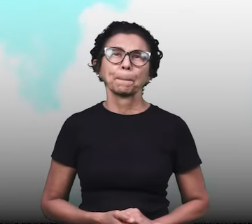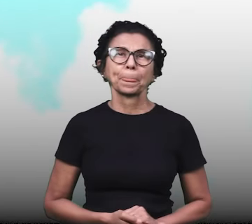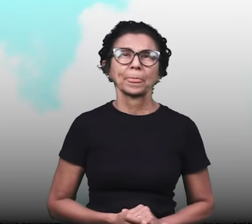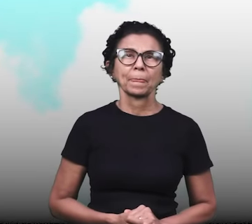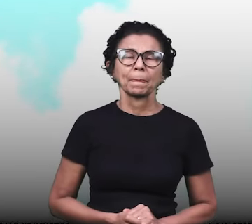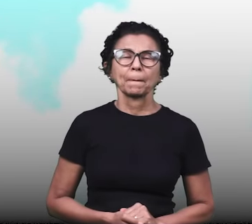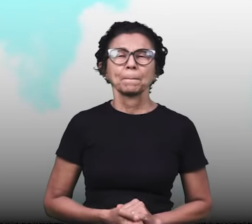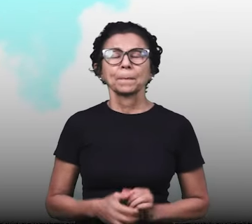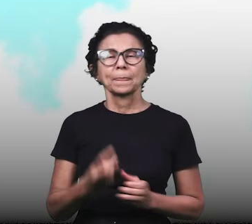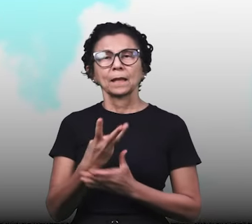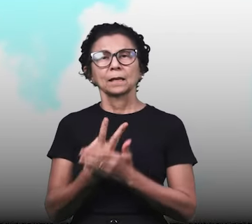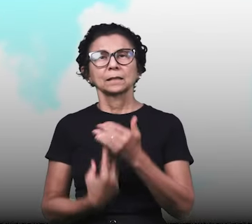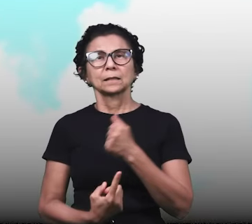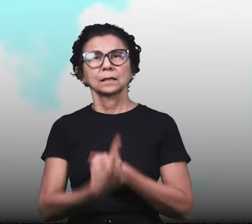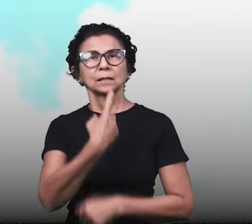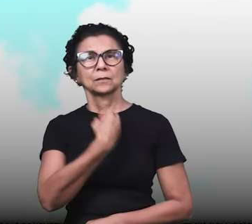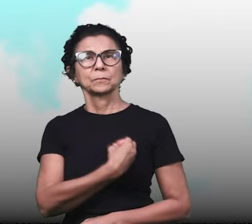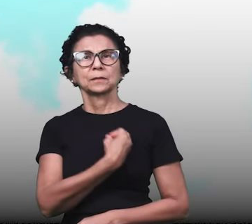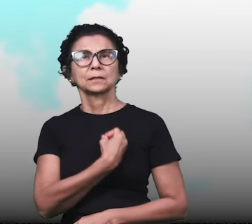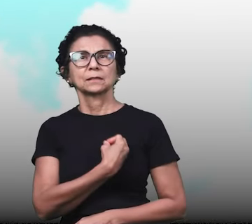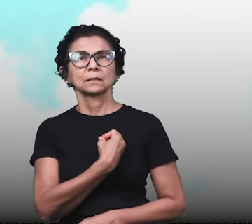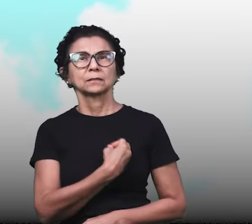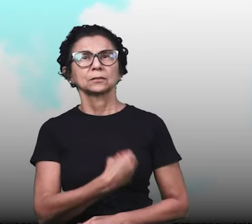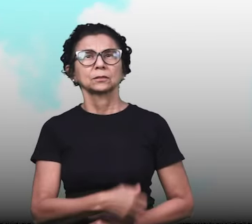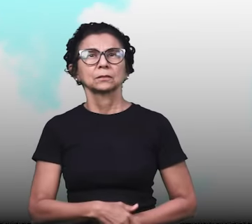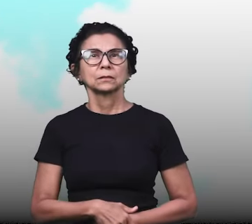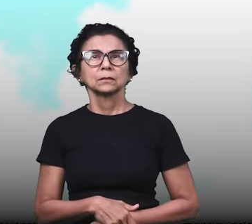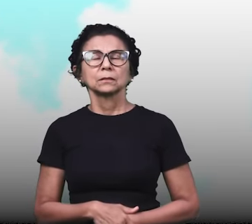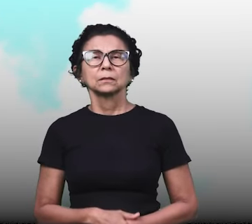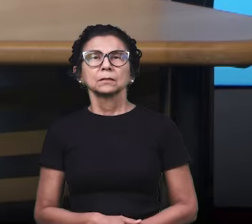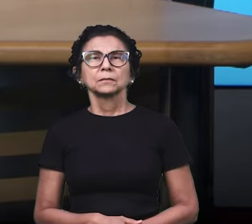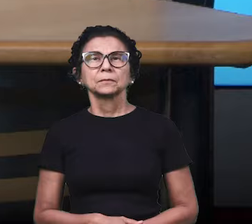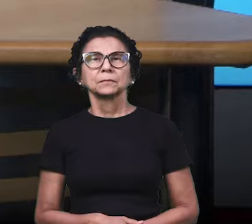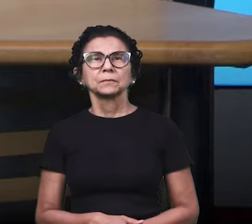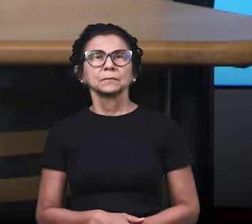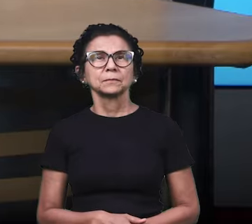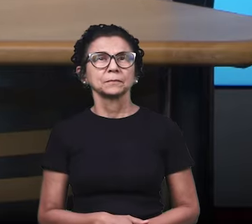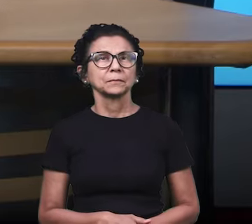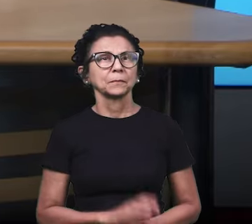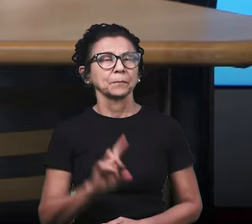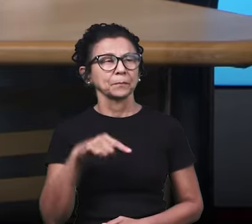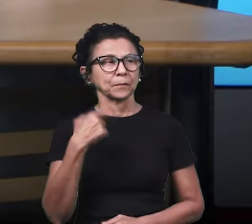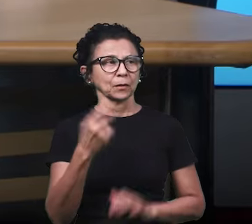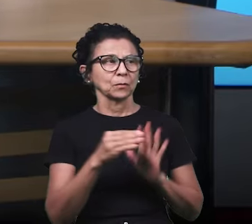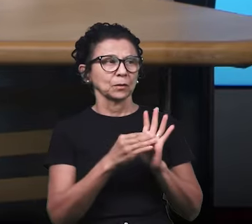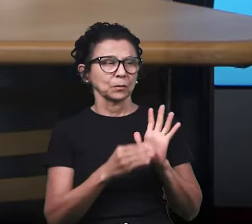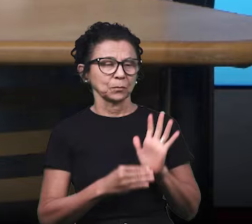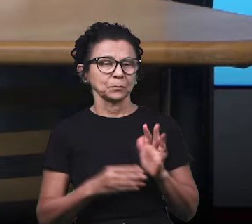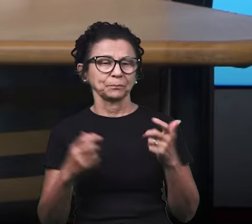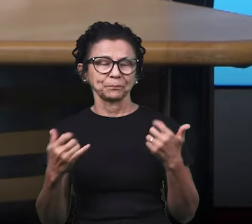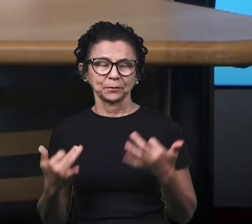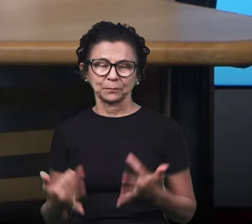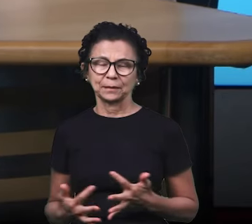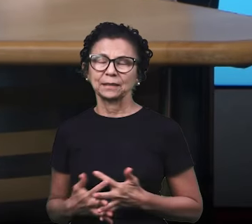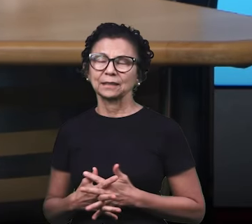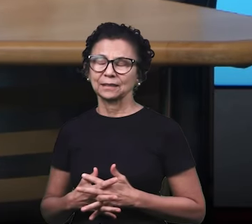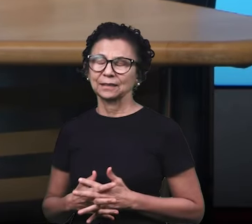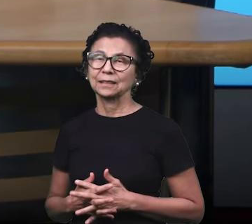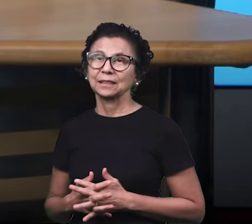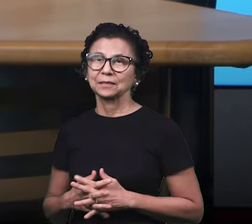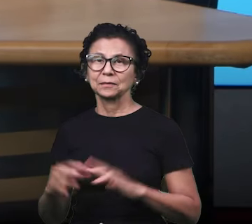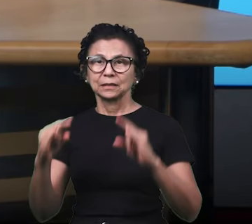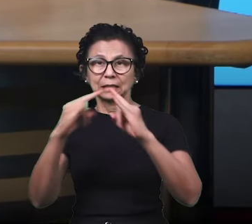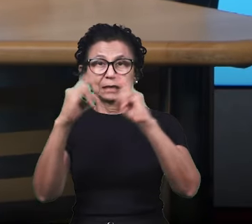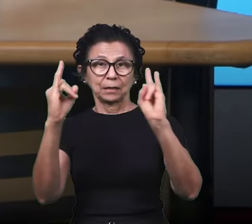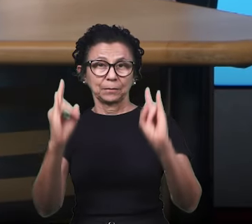Você tem sede? Venha ao Senhor e beba. Vamos deixar para falar isso aí no próximo episódio. Glória a Deus. Nós vamos falar sobre, se o Senhor permitir, sobre o